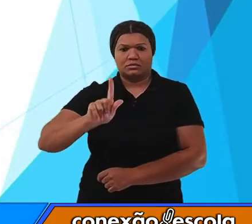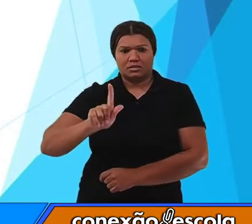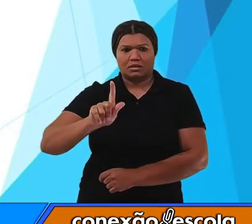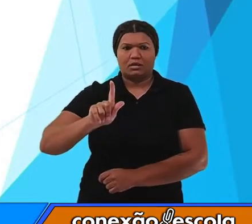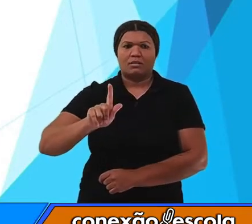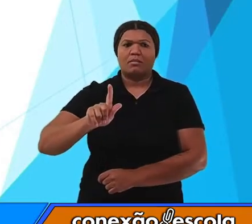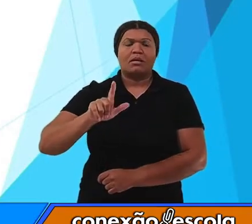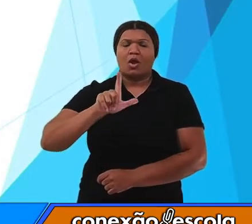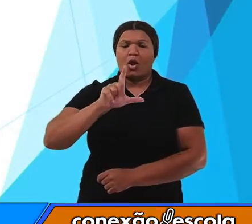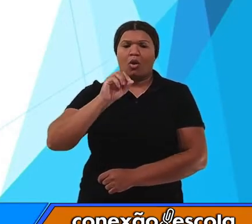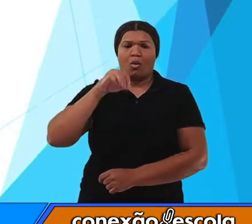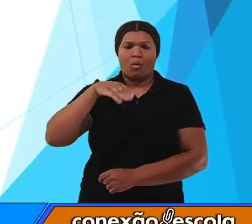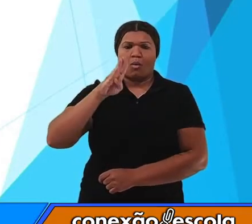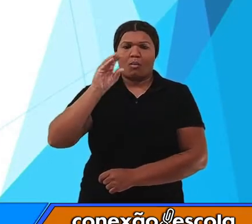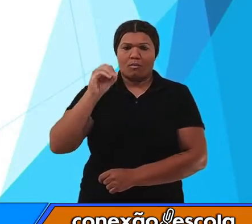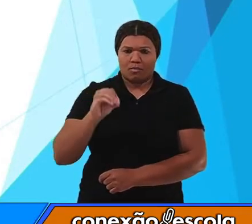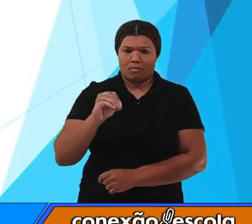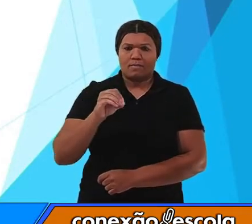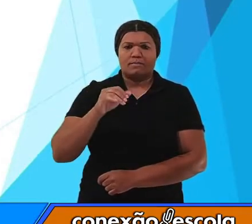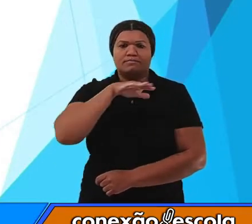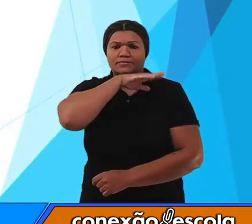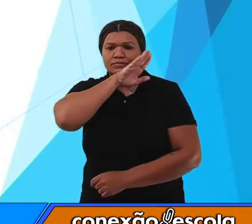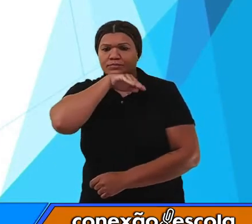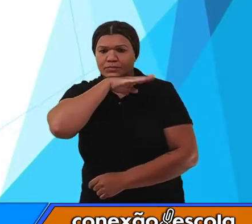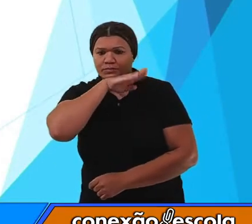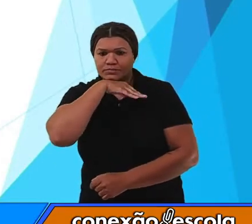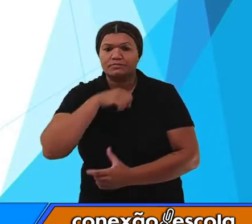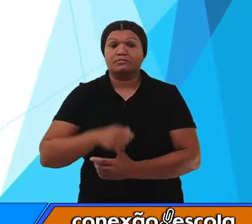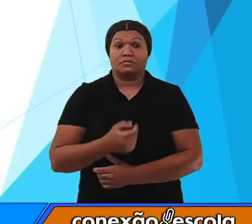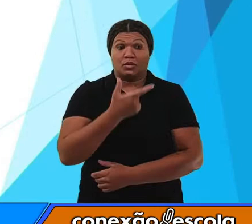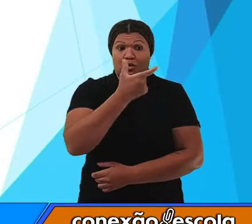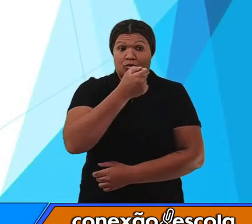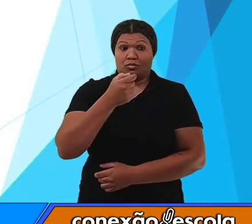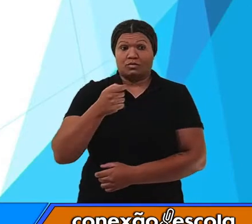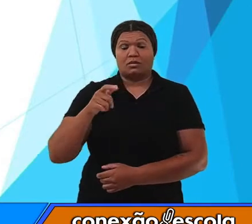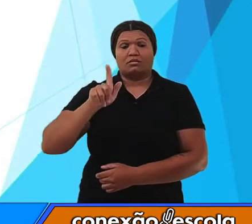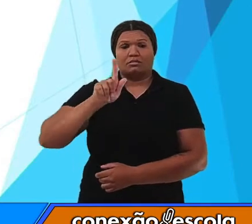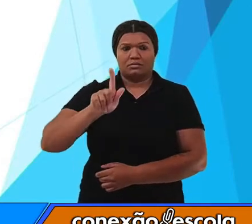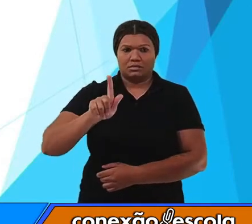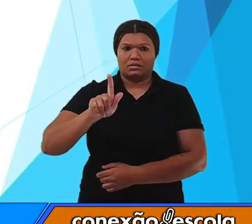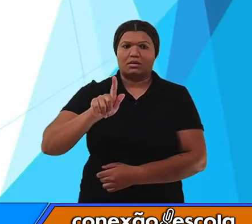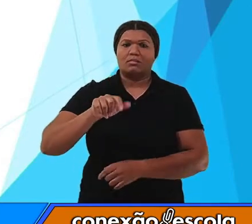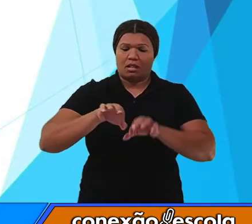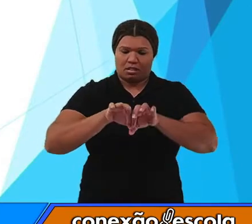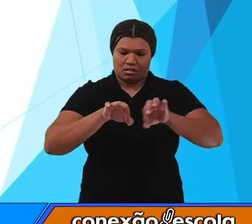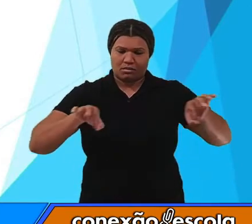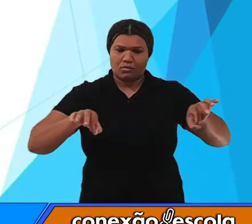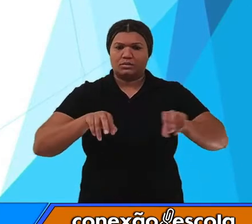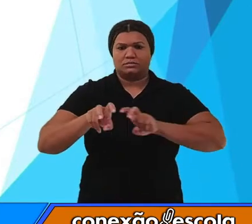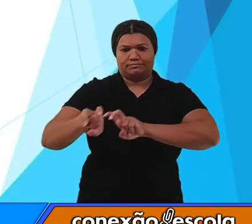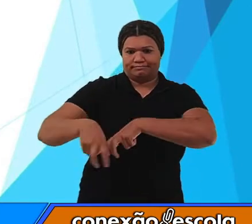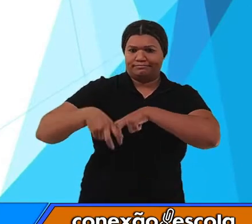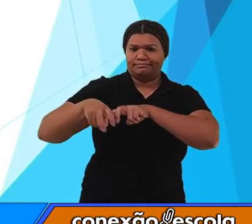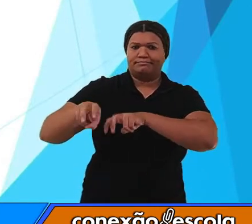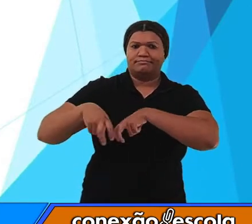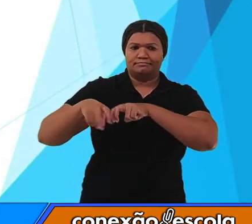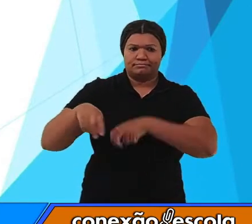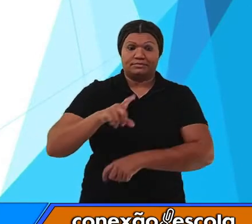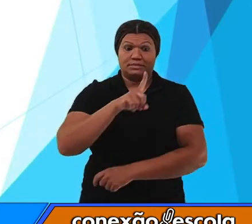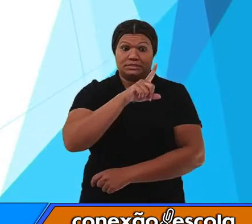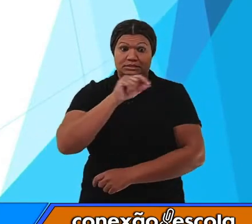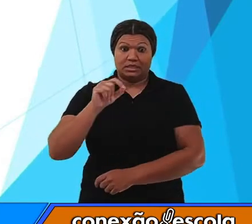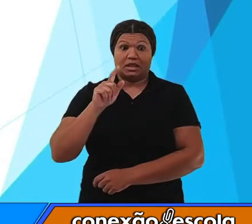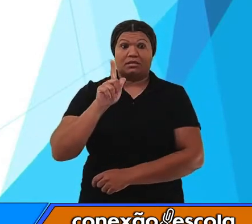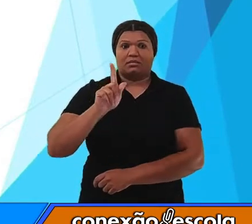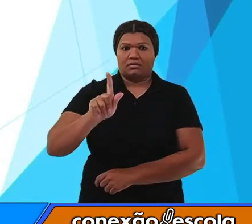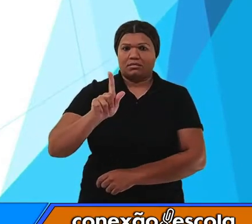de lombo de porco, 200 gramas de linguiça caipira, 100